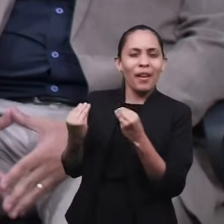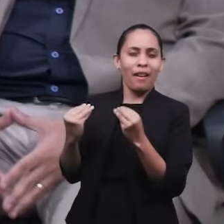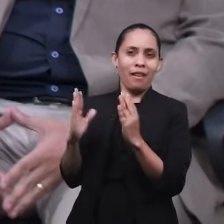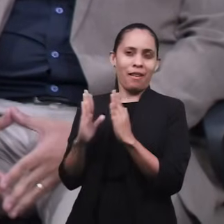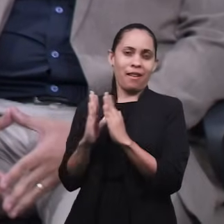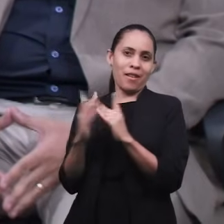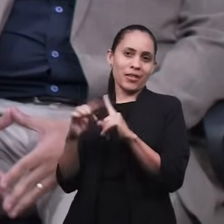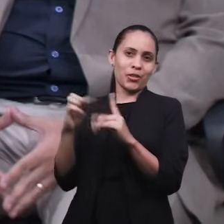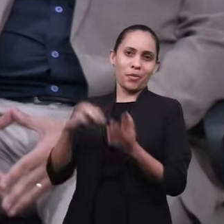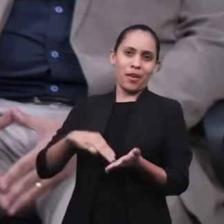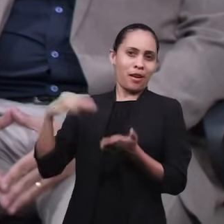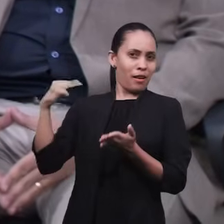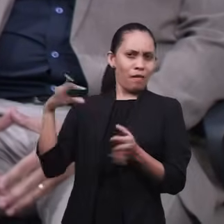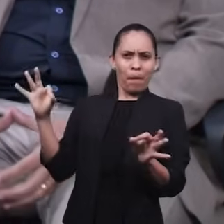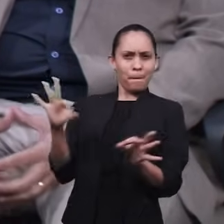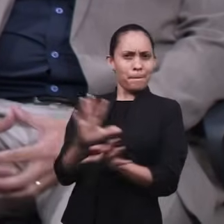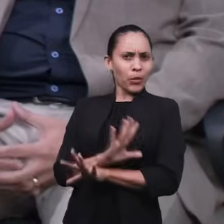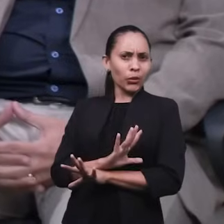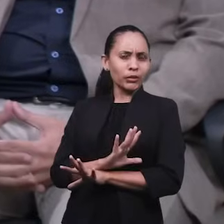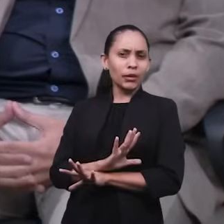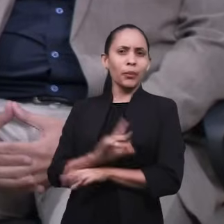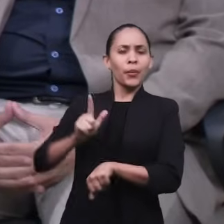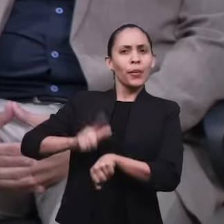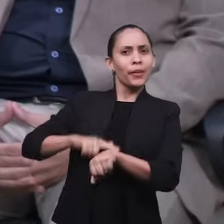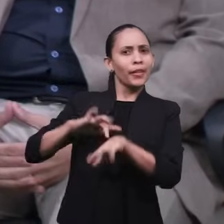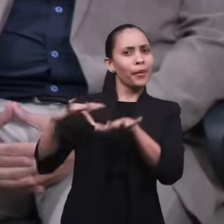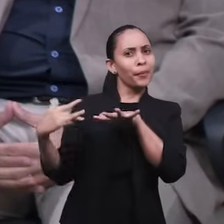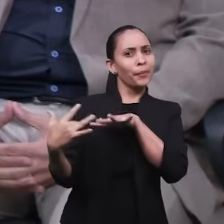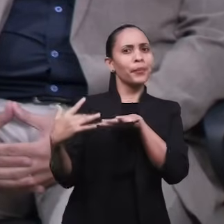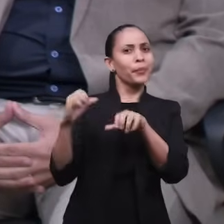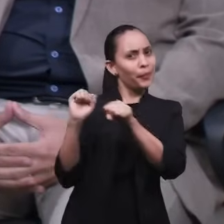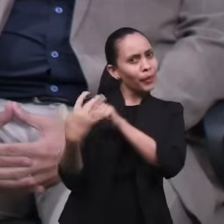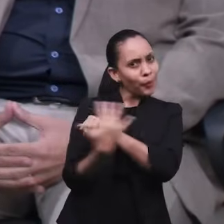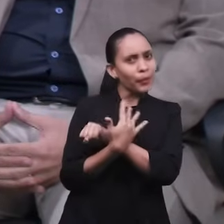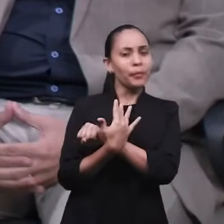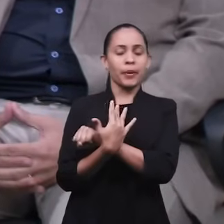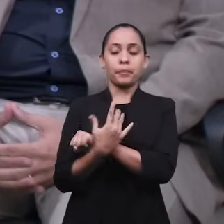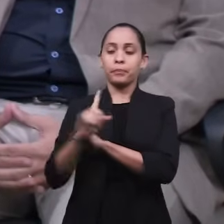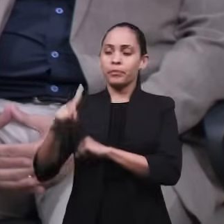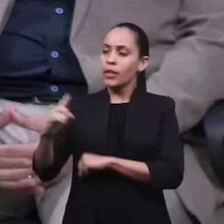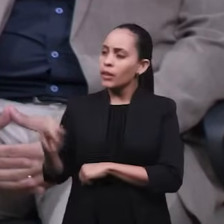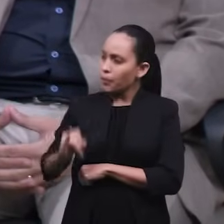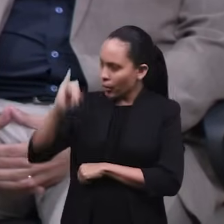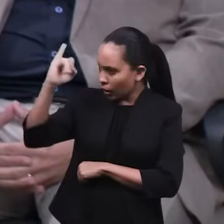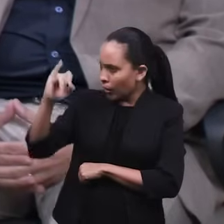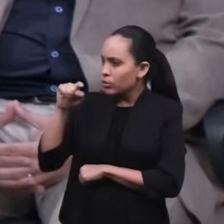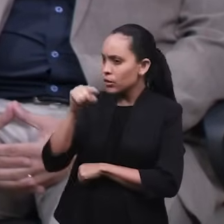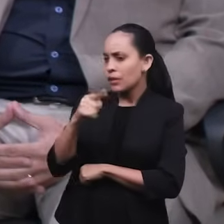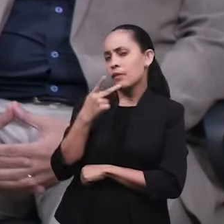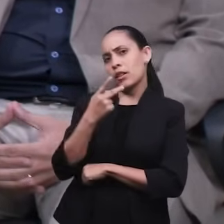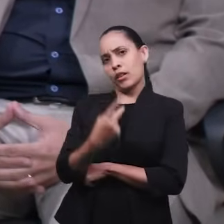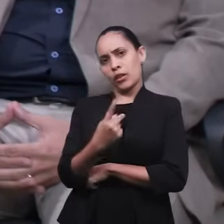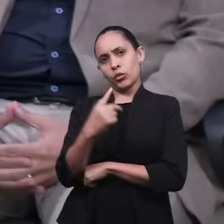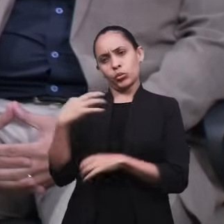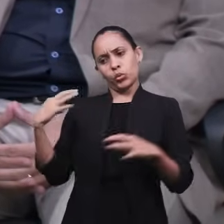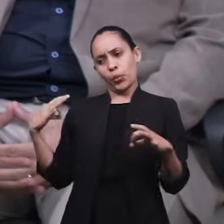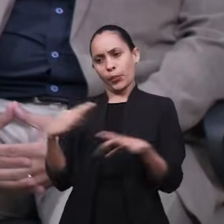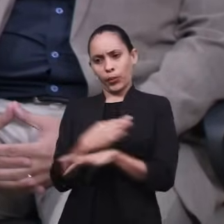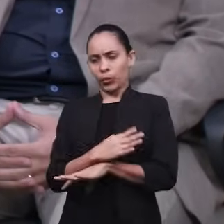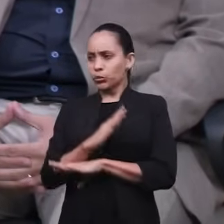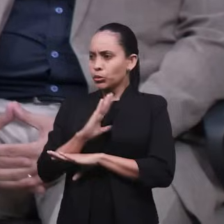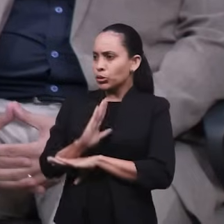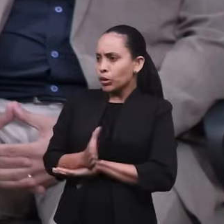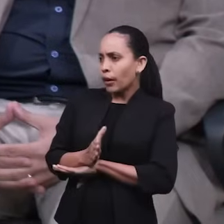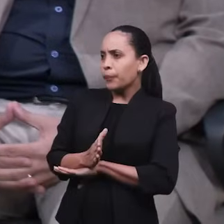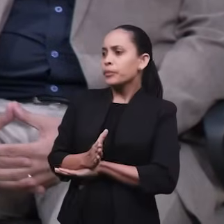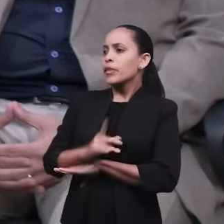tão preparada para tudo aquilo que aconteceu no período da pandemia. E é muito importante, Fábio, você falar sobre isso, porque realmente estava tudo preparado,